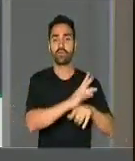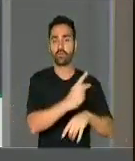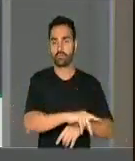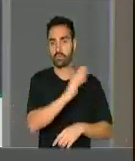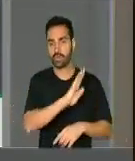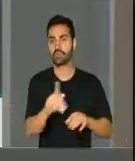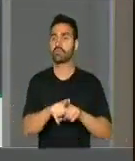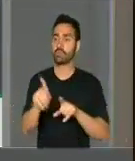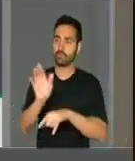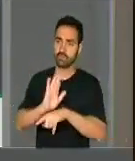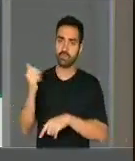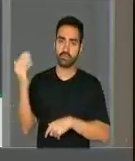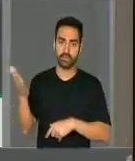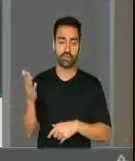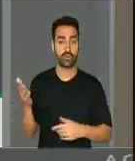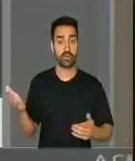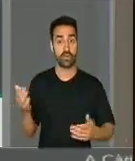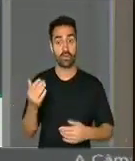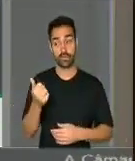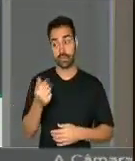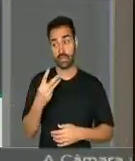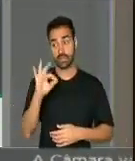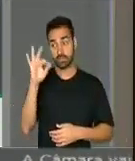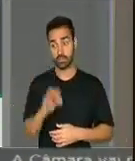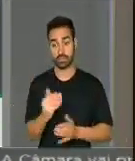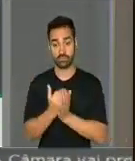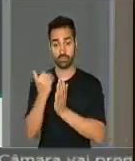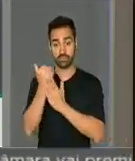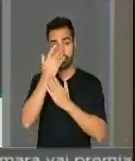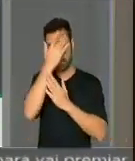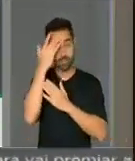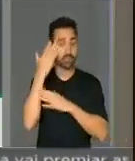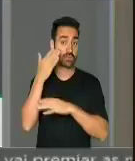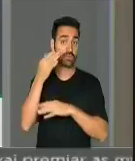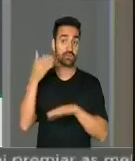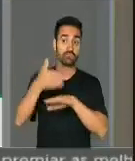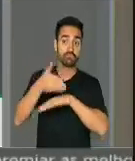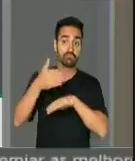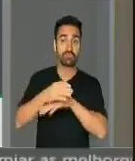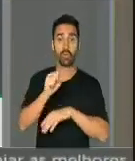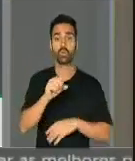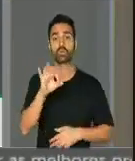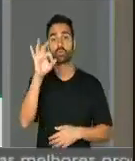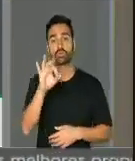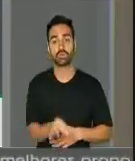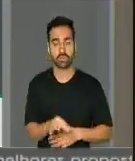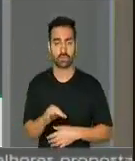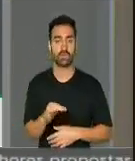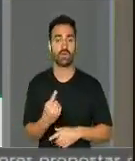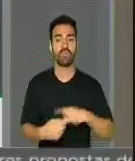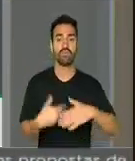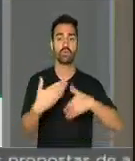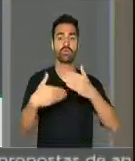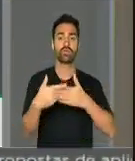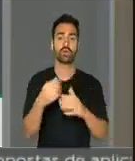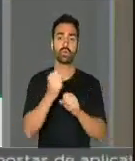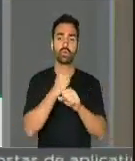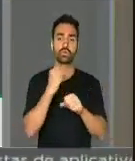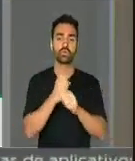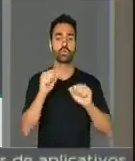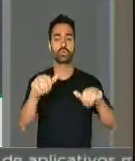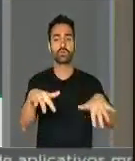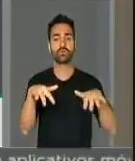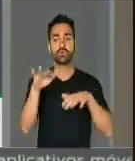salas de exibição aumentou de 13% e o público, 8%. A evolução na construção das salas de cinema de